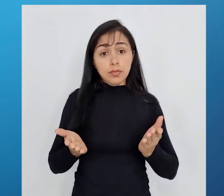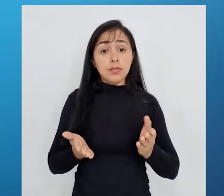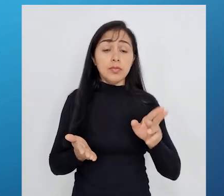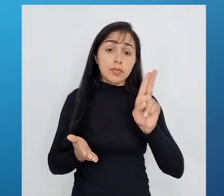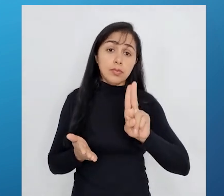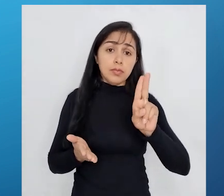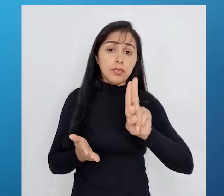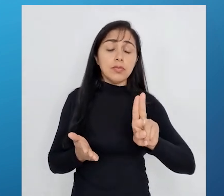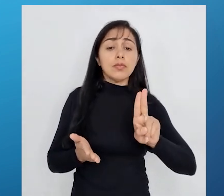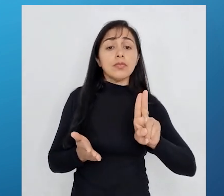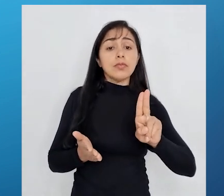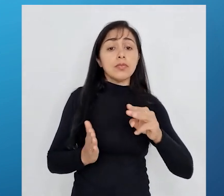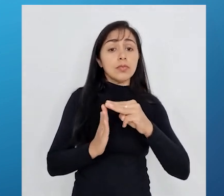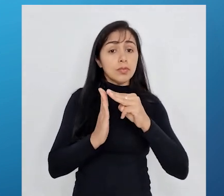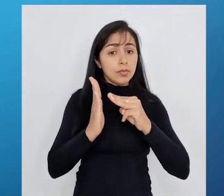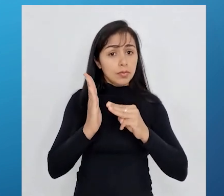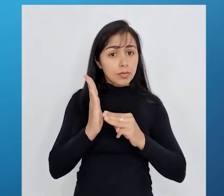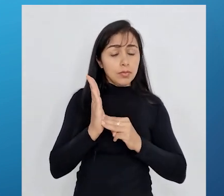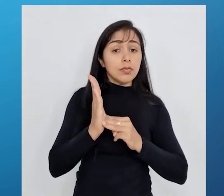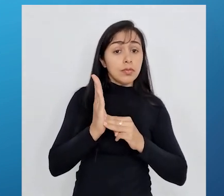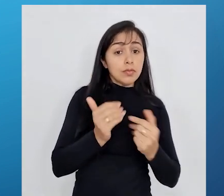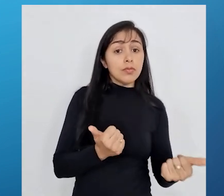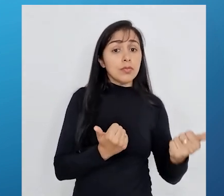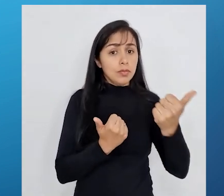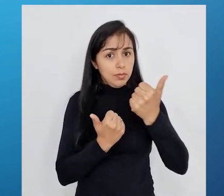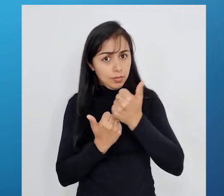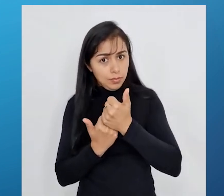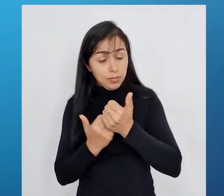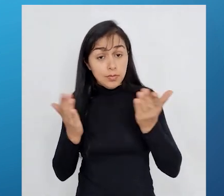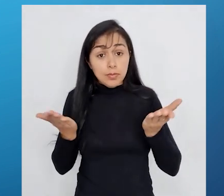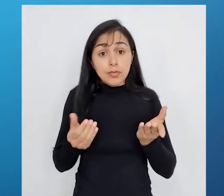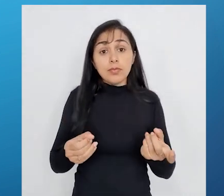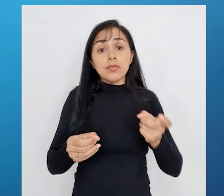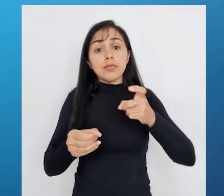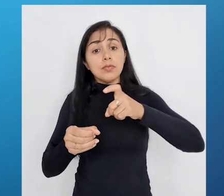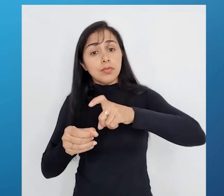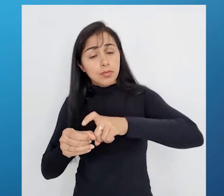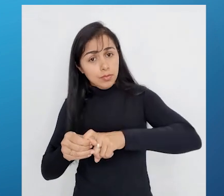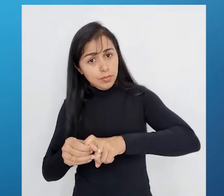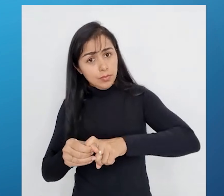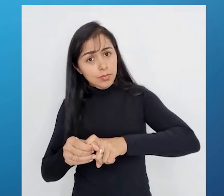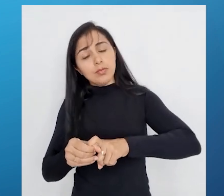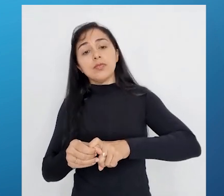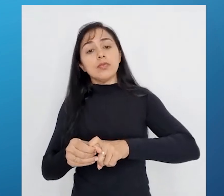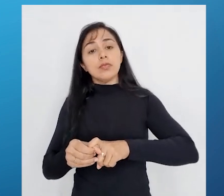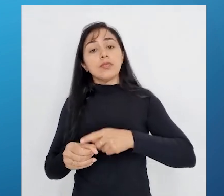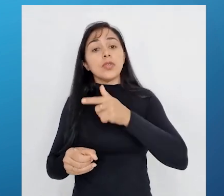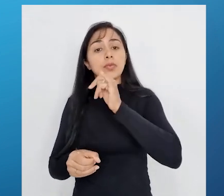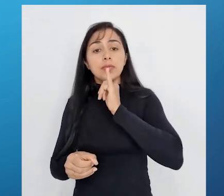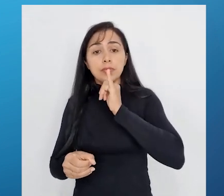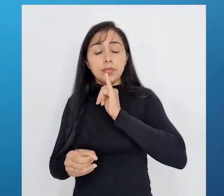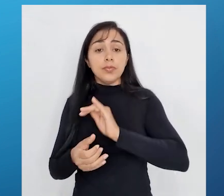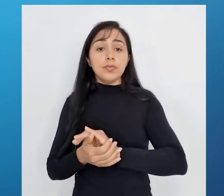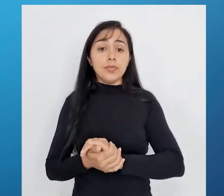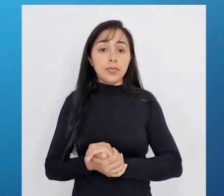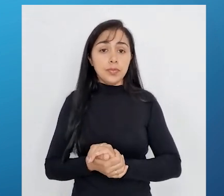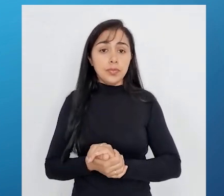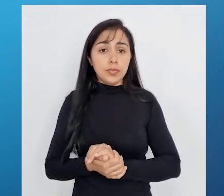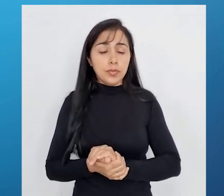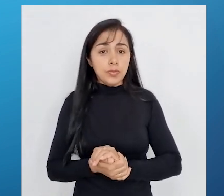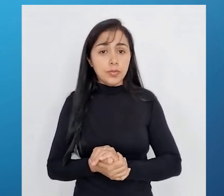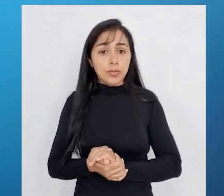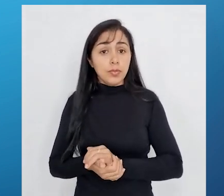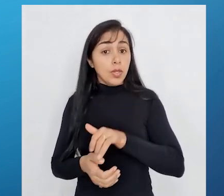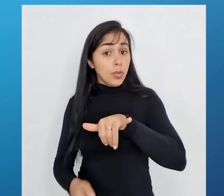E aí, quando a gente volta lá no nosso outro exemplo, que a gente tem aqui que o